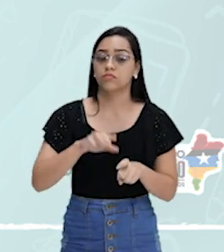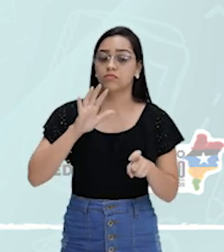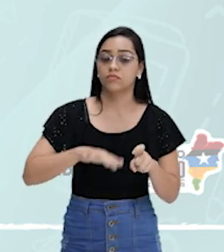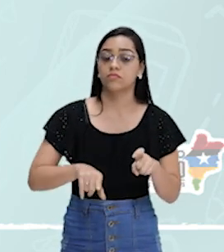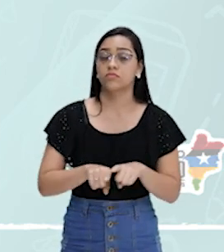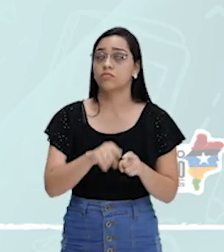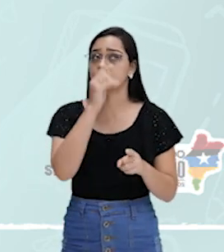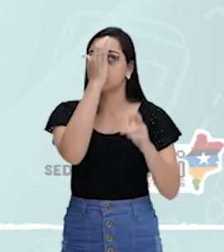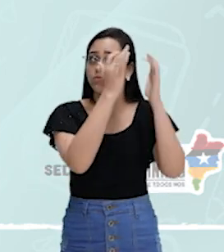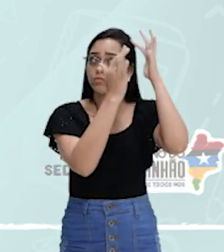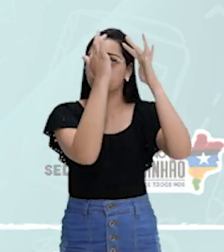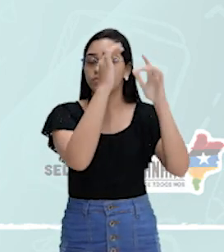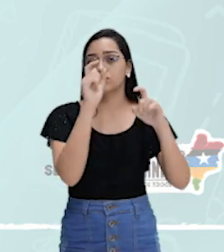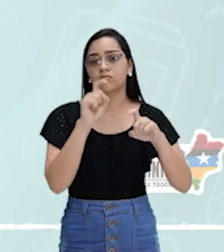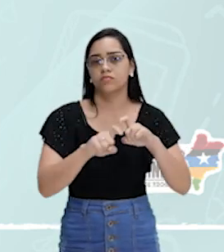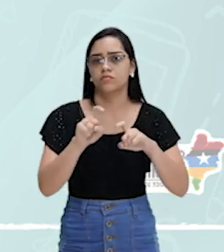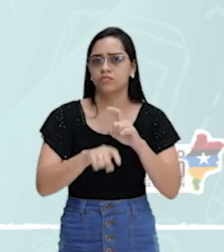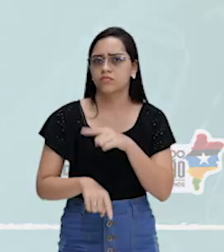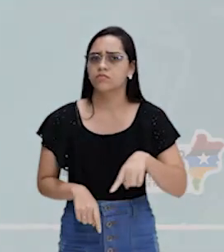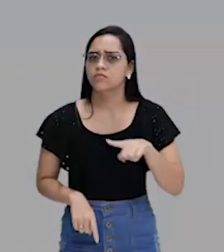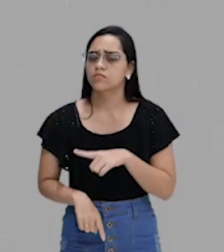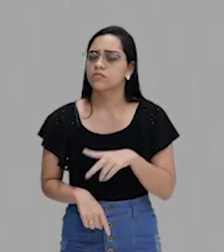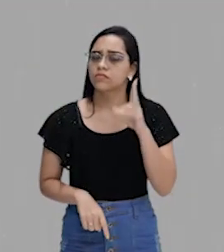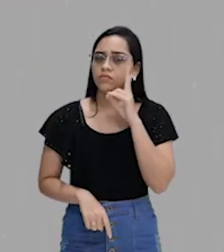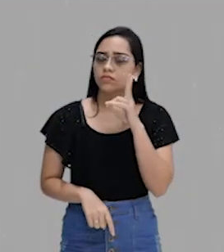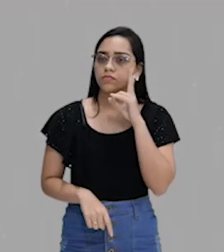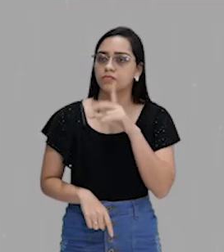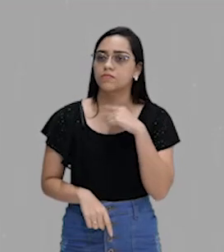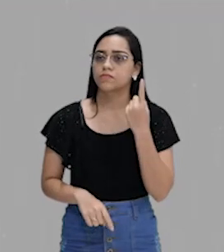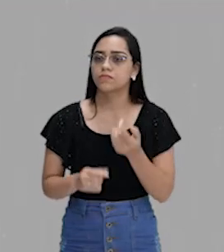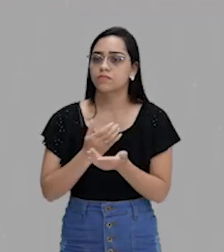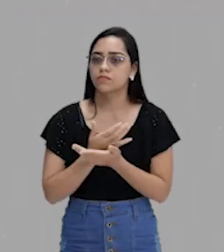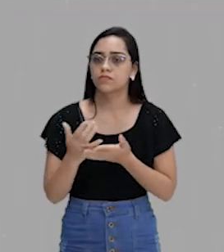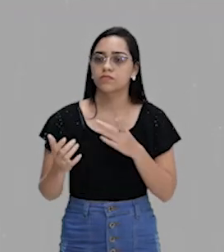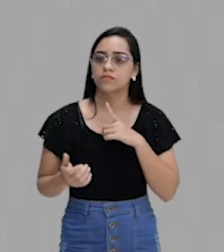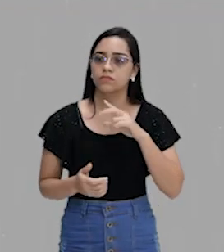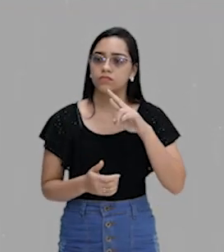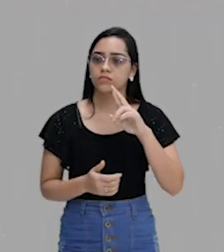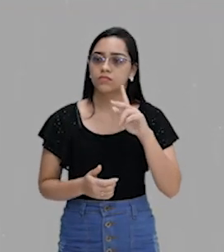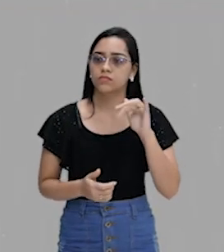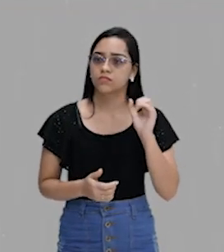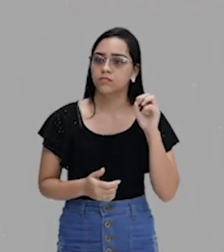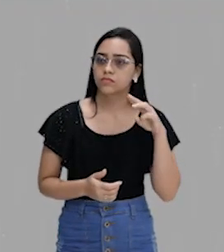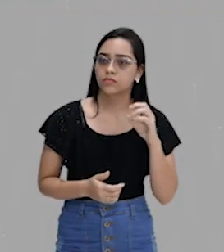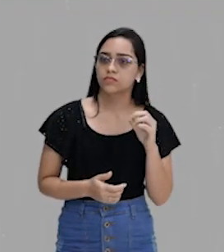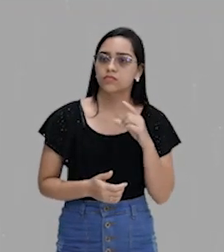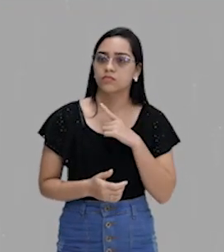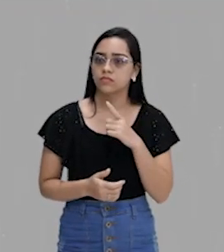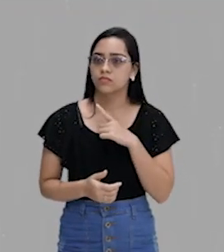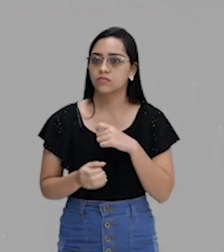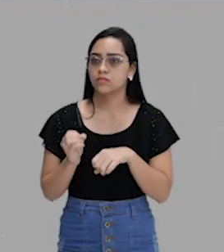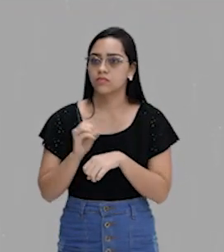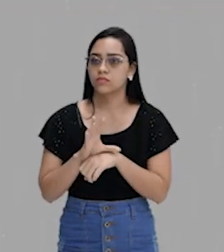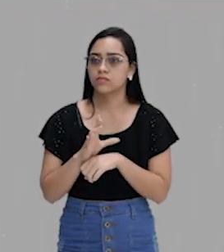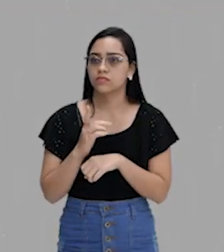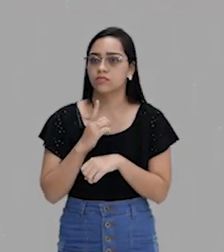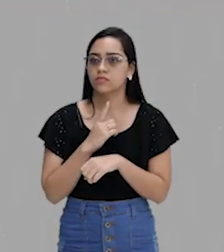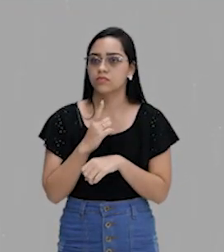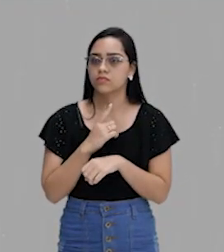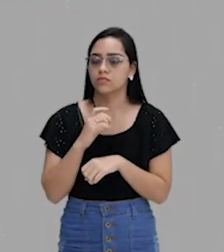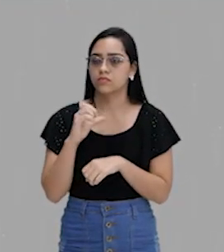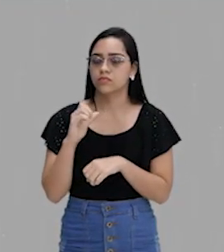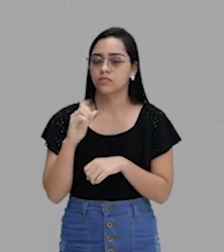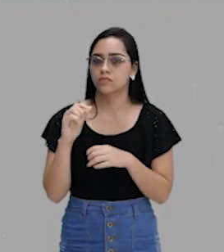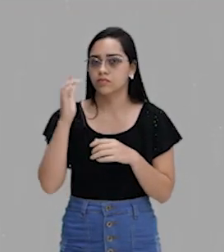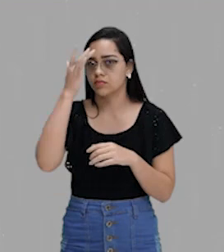o erotismo. Vocês lembram que quando começamos a falar de realismo, a publicação pelo